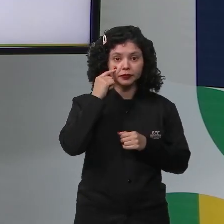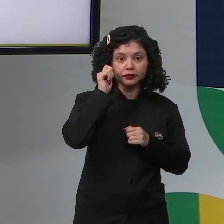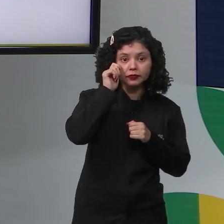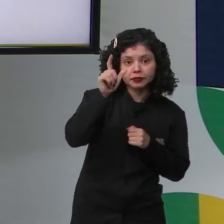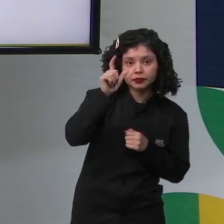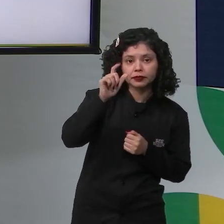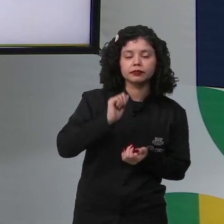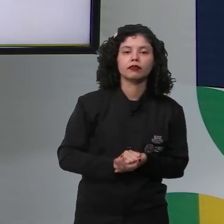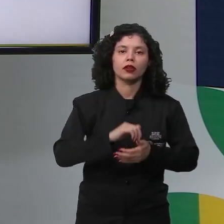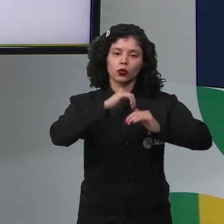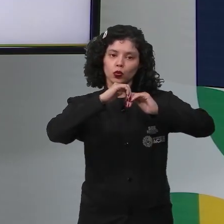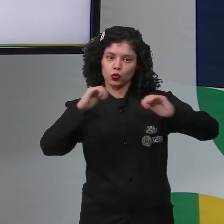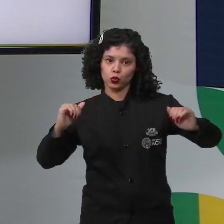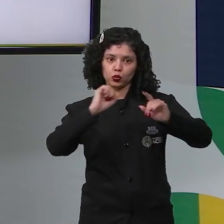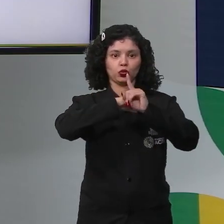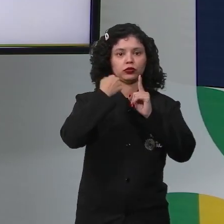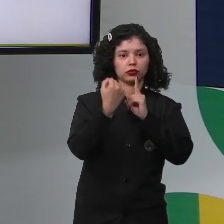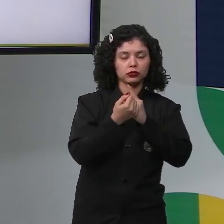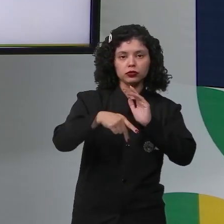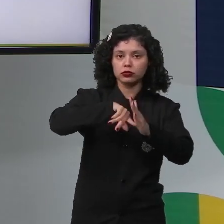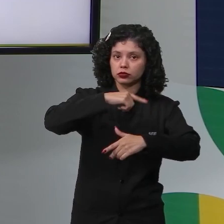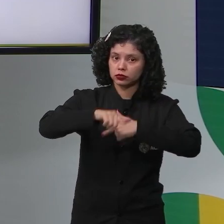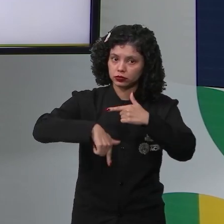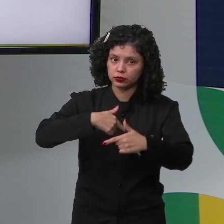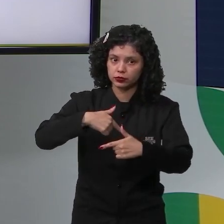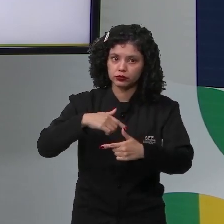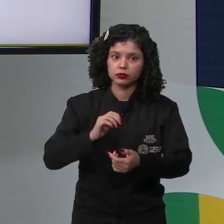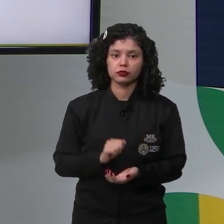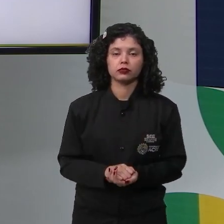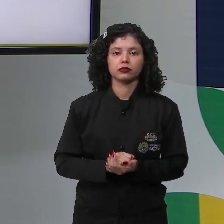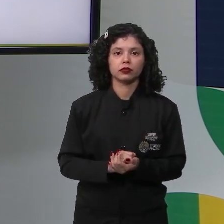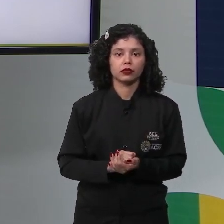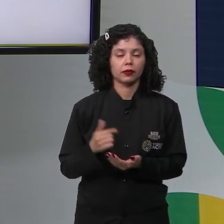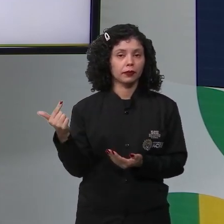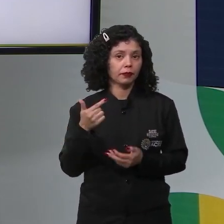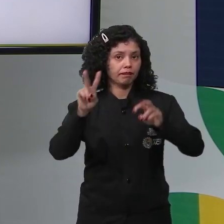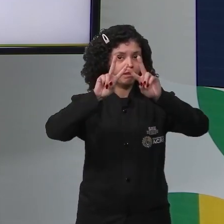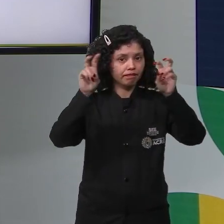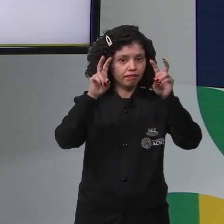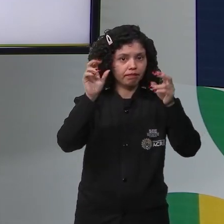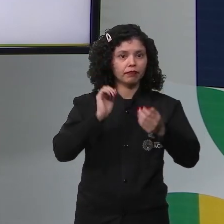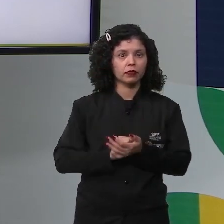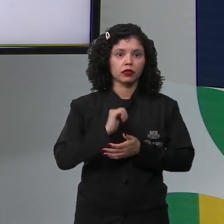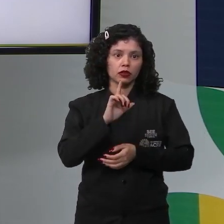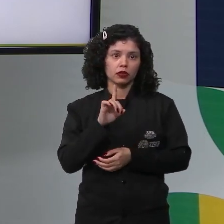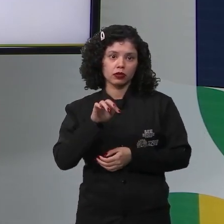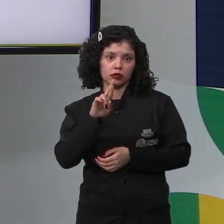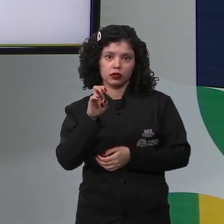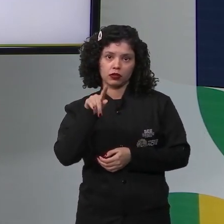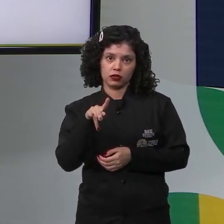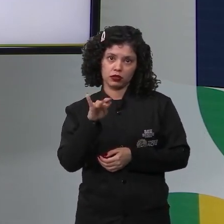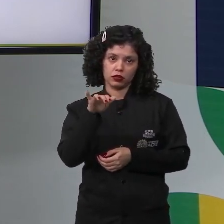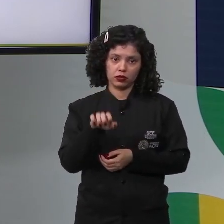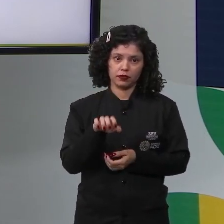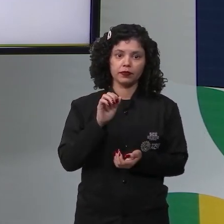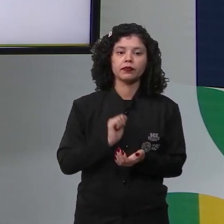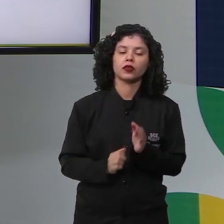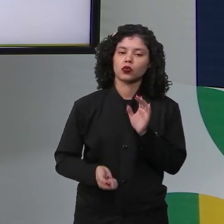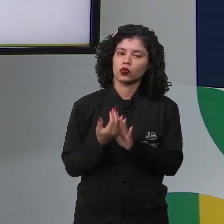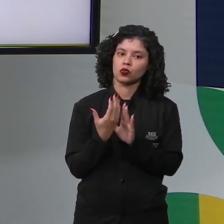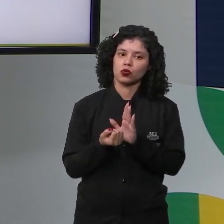atenção. A divisão social do trabalho, segundo a teoria durkheimiana, ela é geradora de